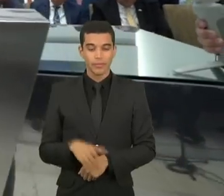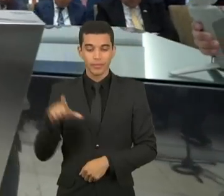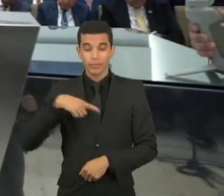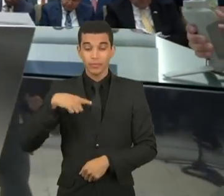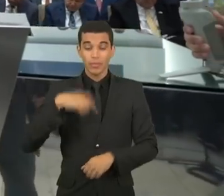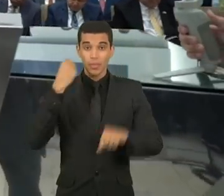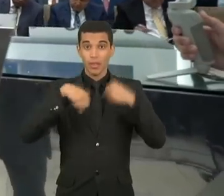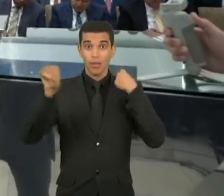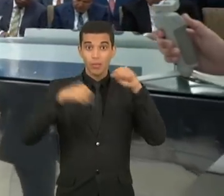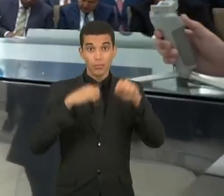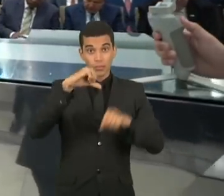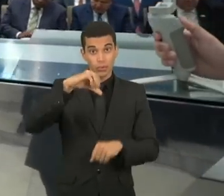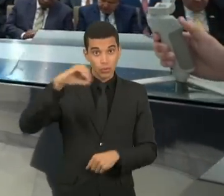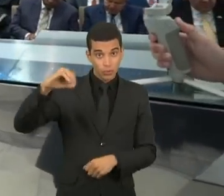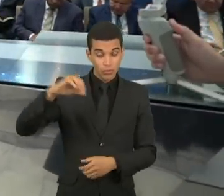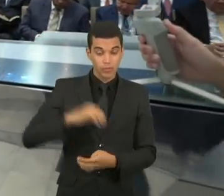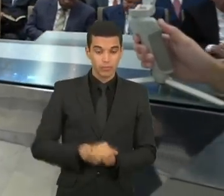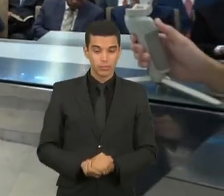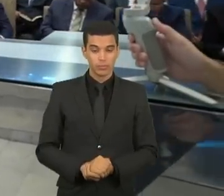90, né?